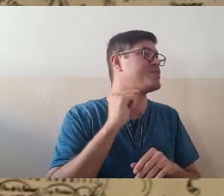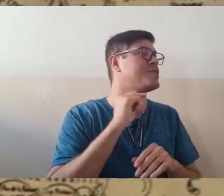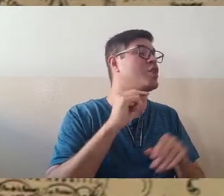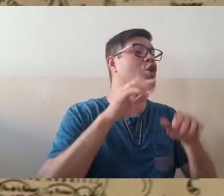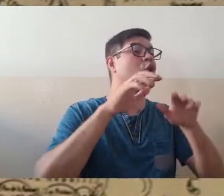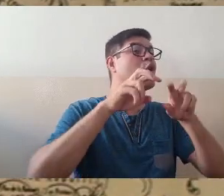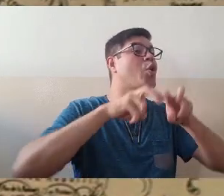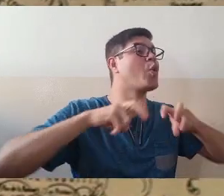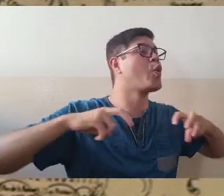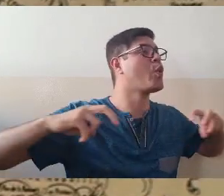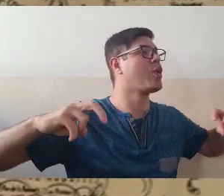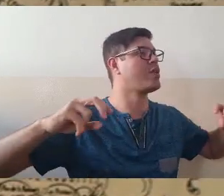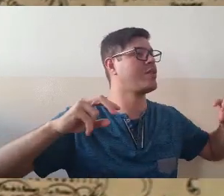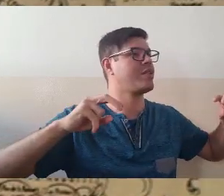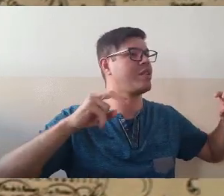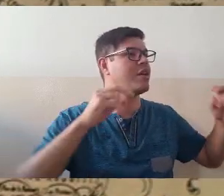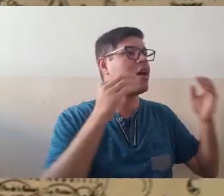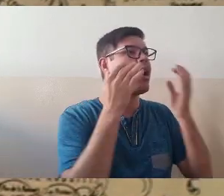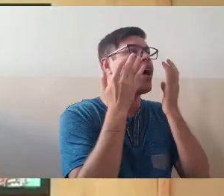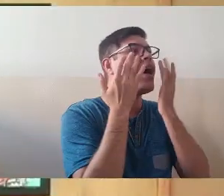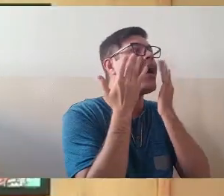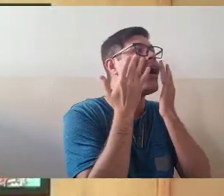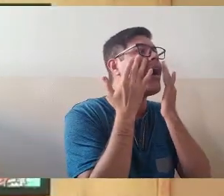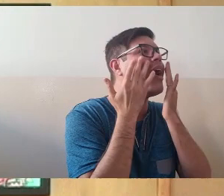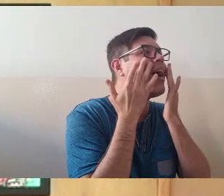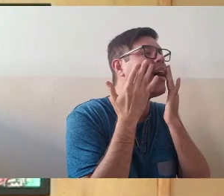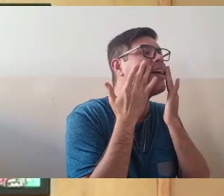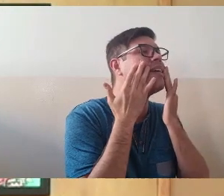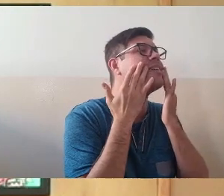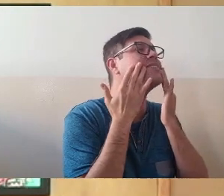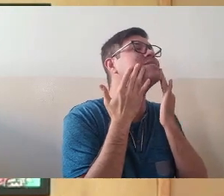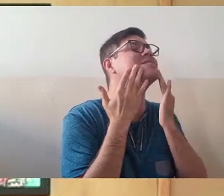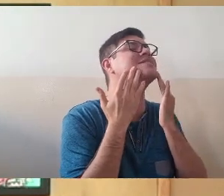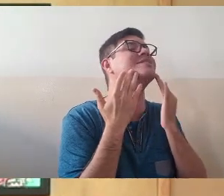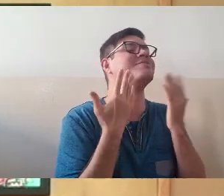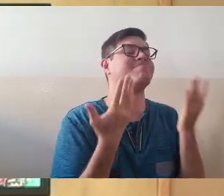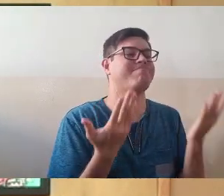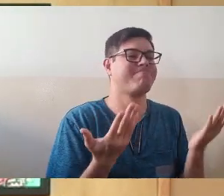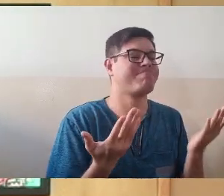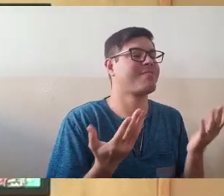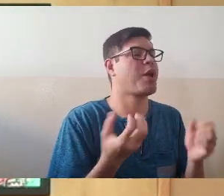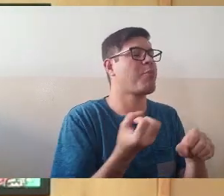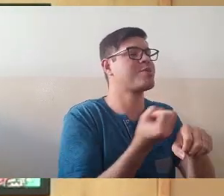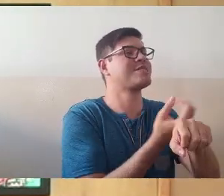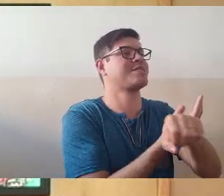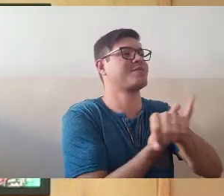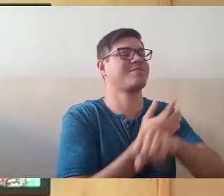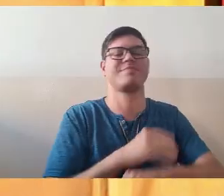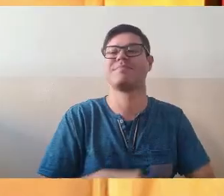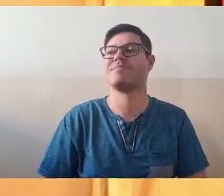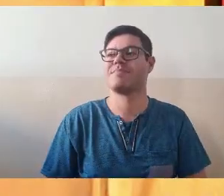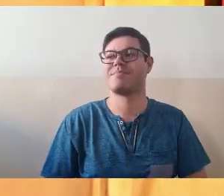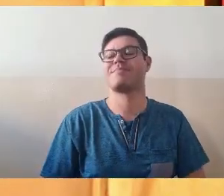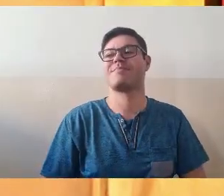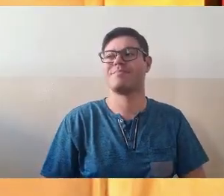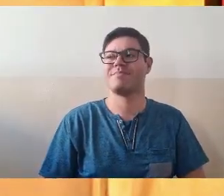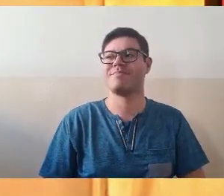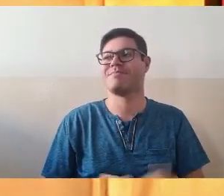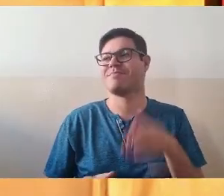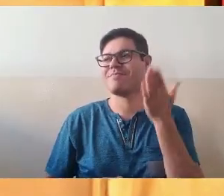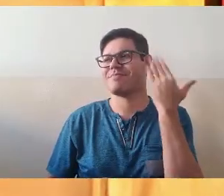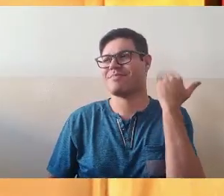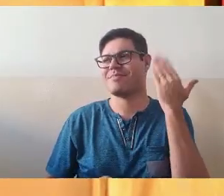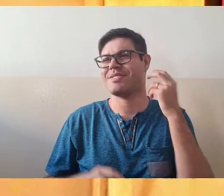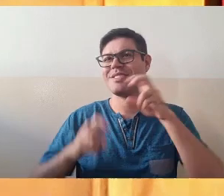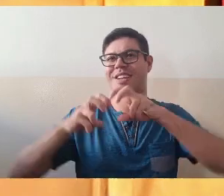com olhos marejados. Porque banda é banda, rapaz. Você falou desde criança, a gente ficava em volta do Coreto para ouvir a